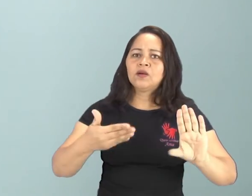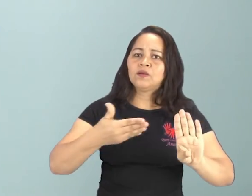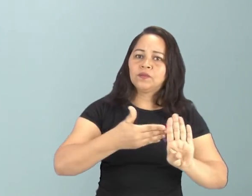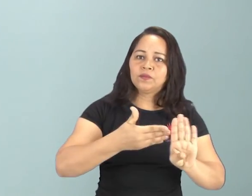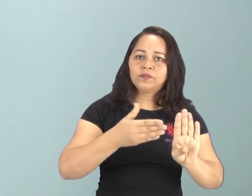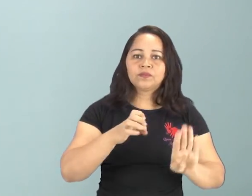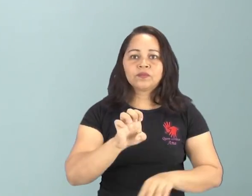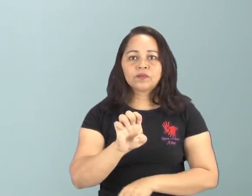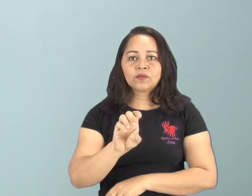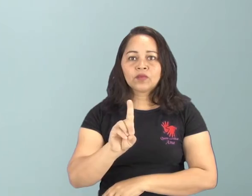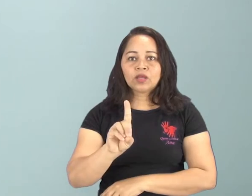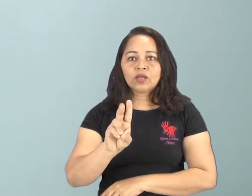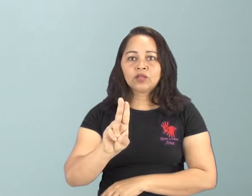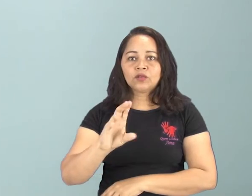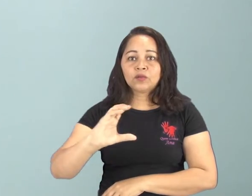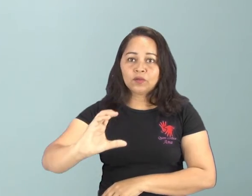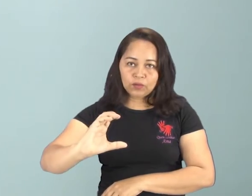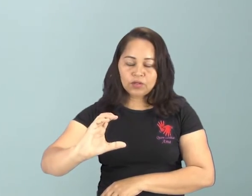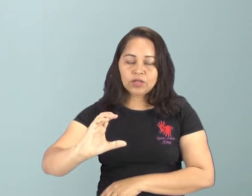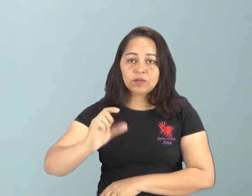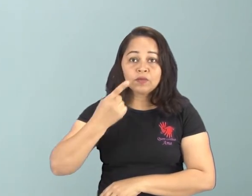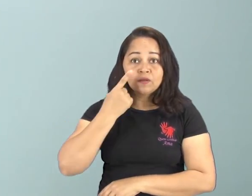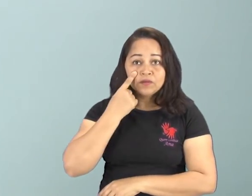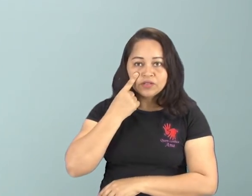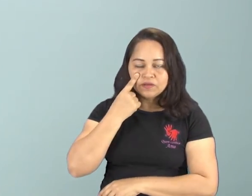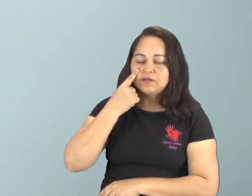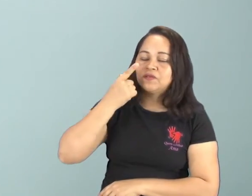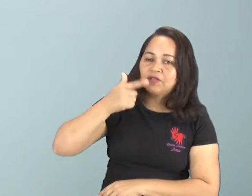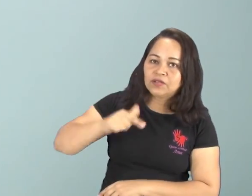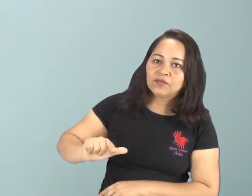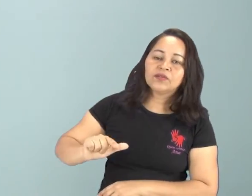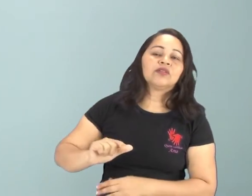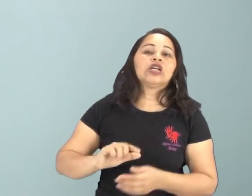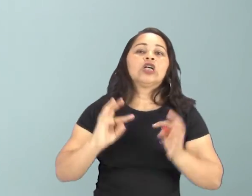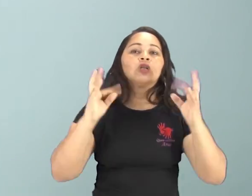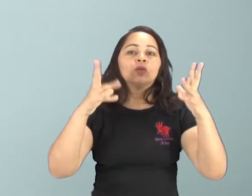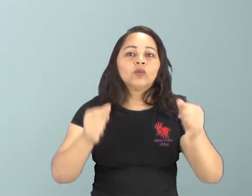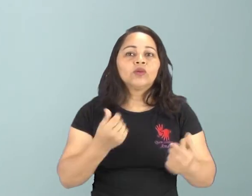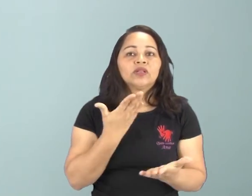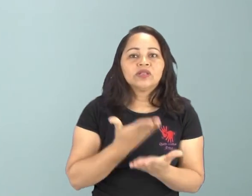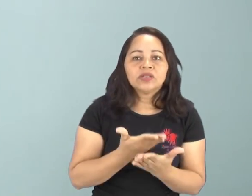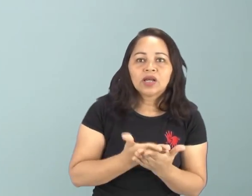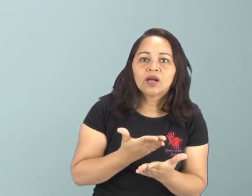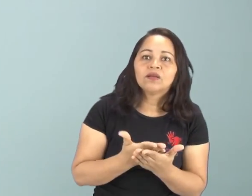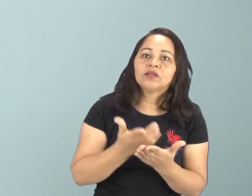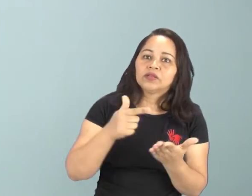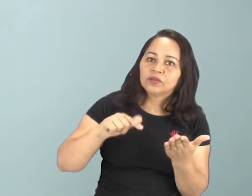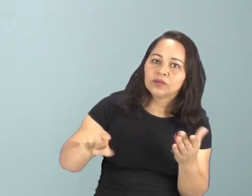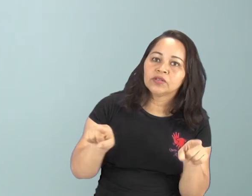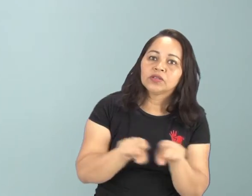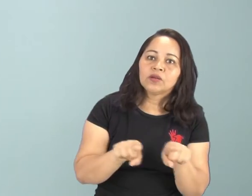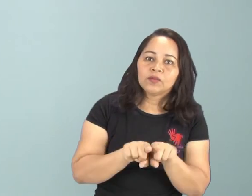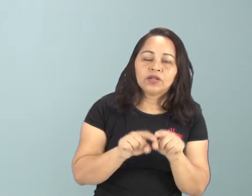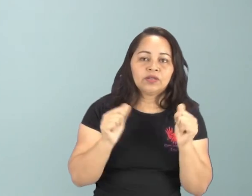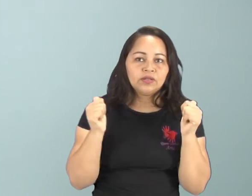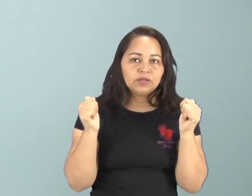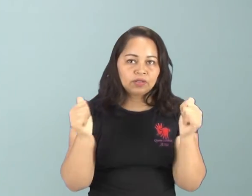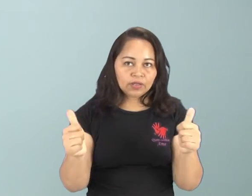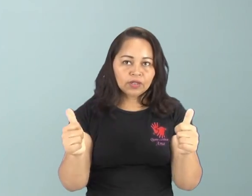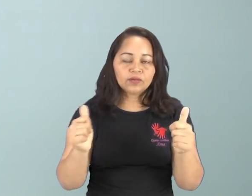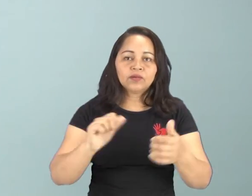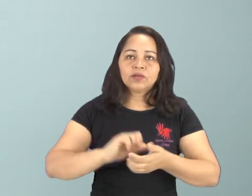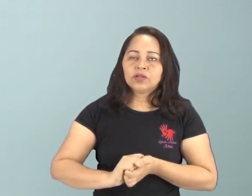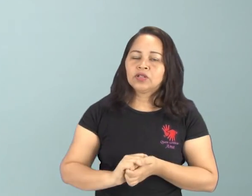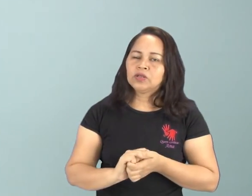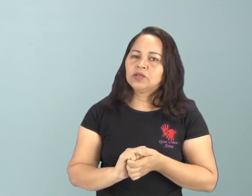a plataforma Eduque para você rever toda essa aula e outras aulas também, tá bom?